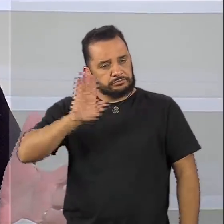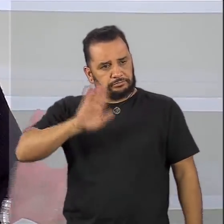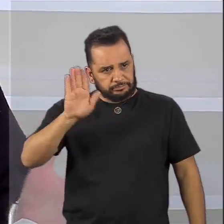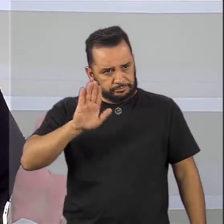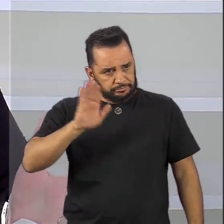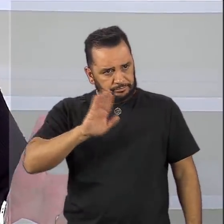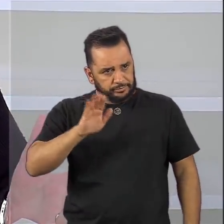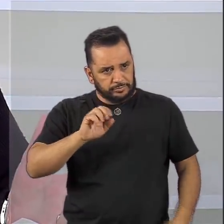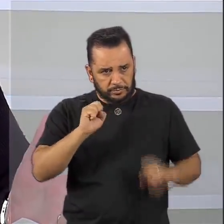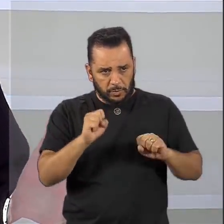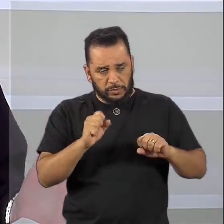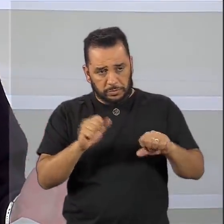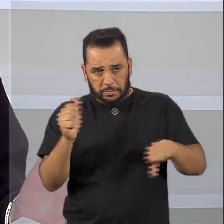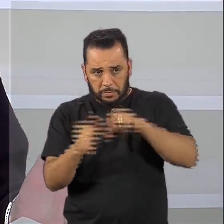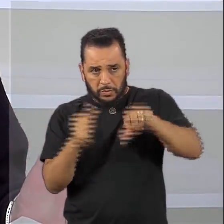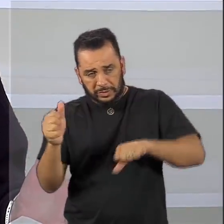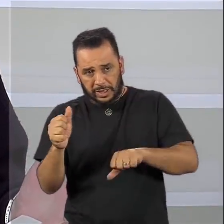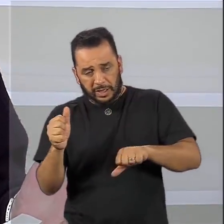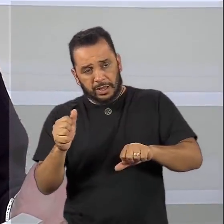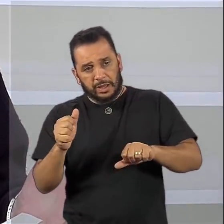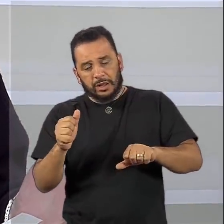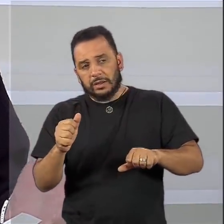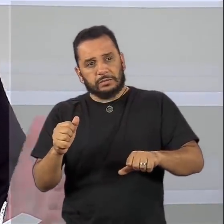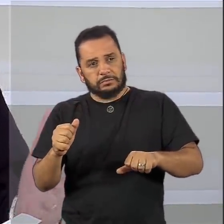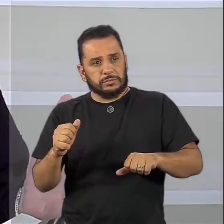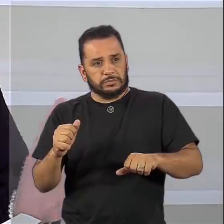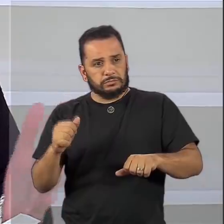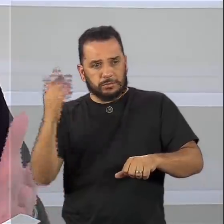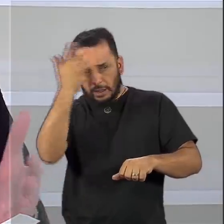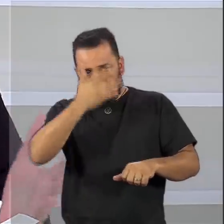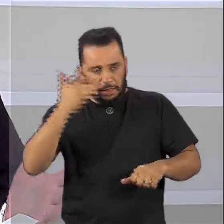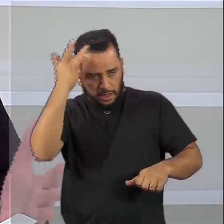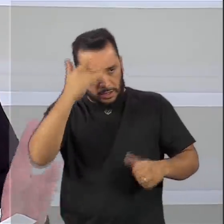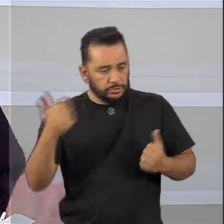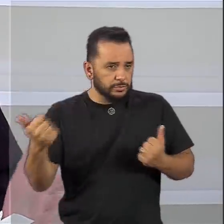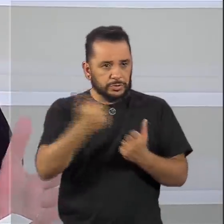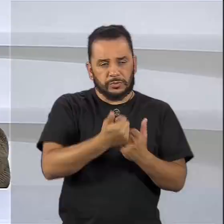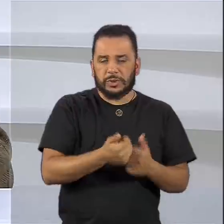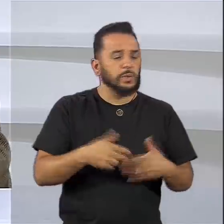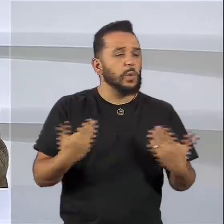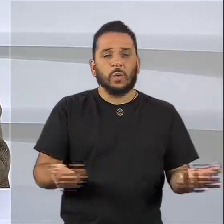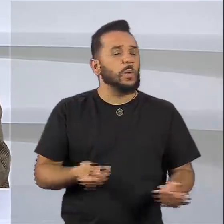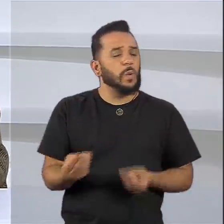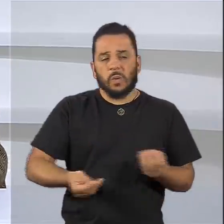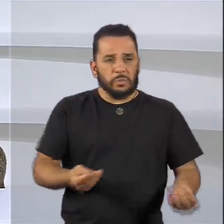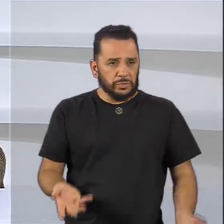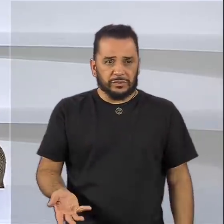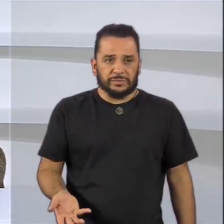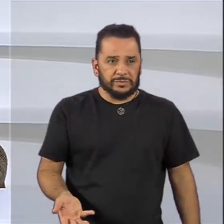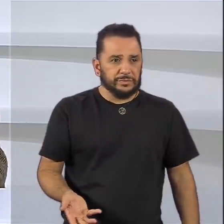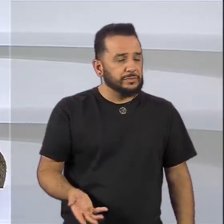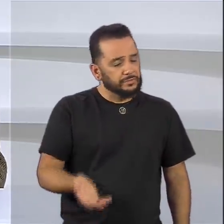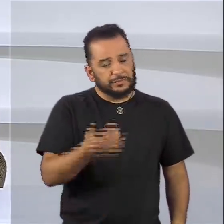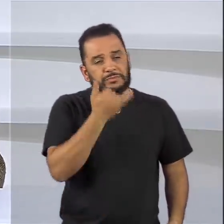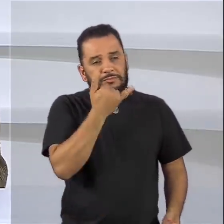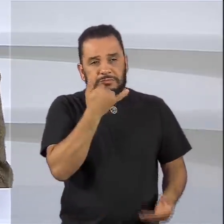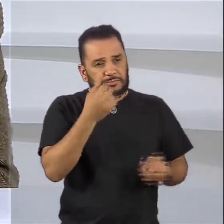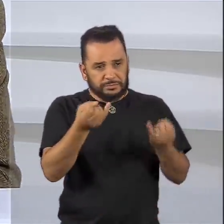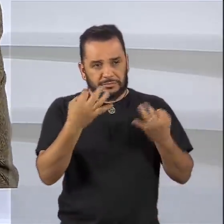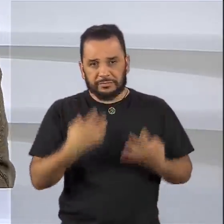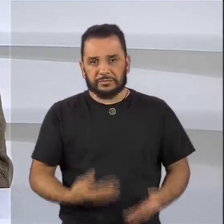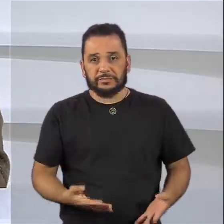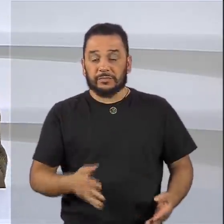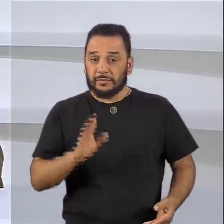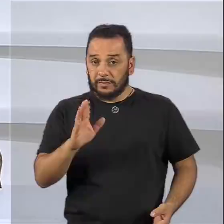pode mudar a candidatura, porque não há, a não ser que o candidato renuncie, sei lá. Veja, como é que é esse? Então, ele vai e